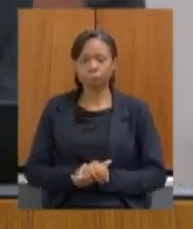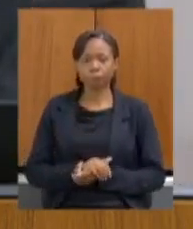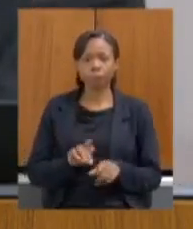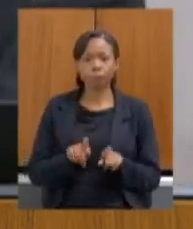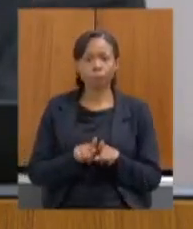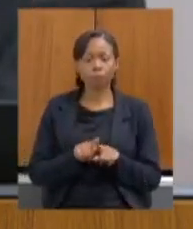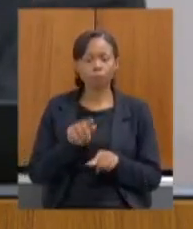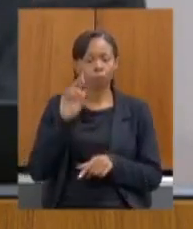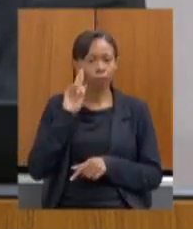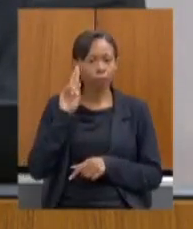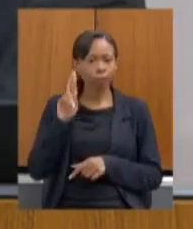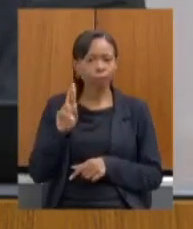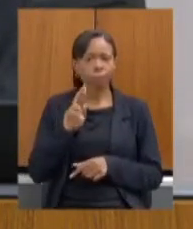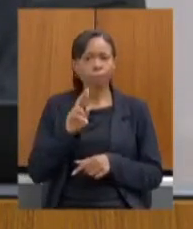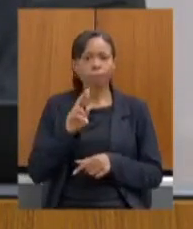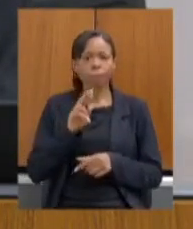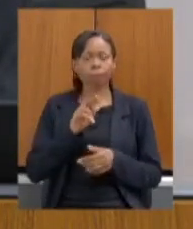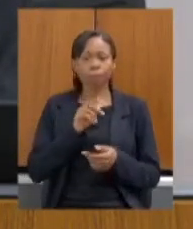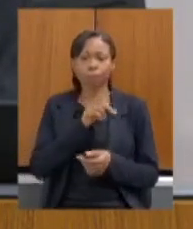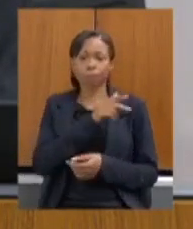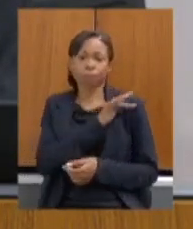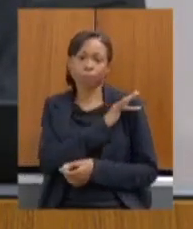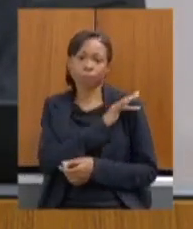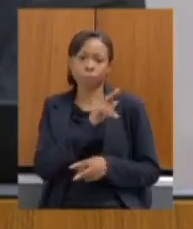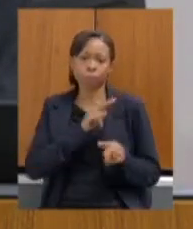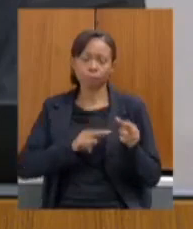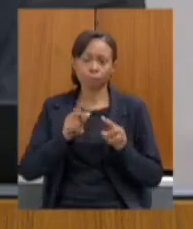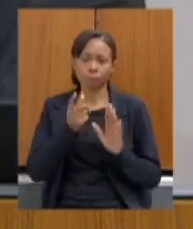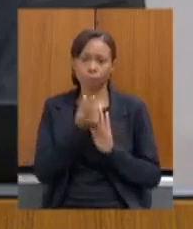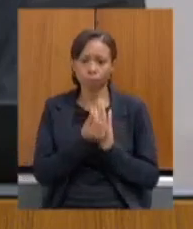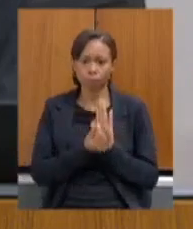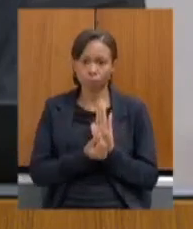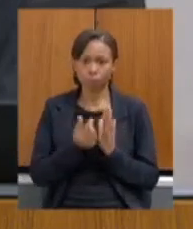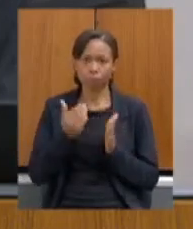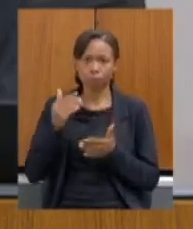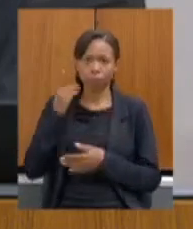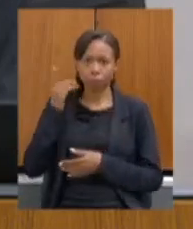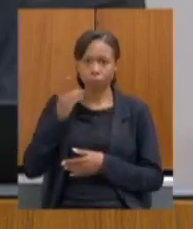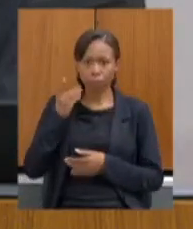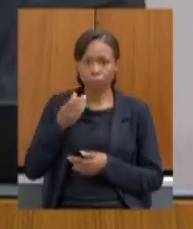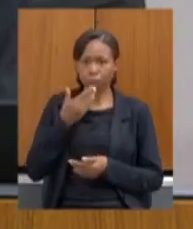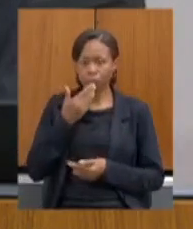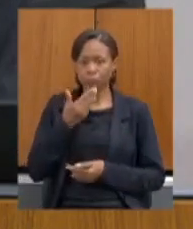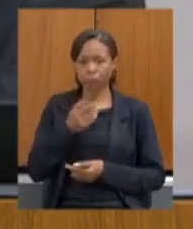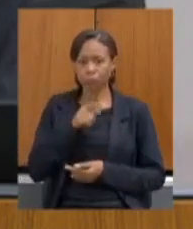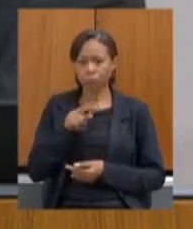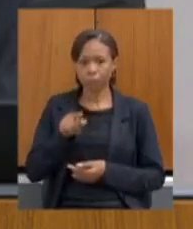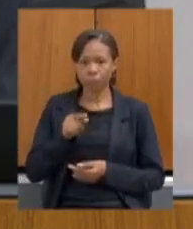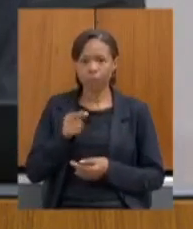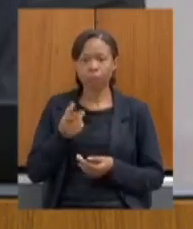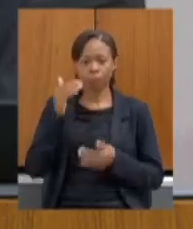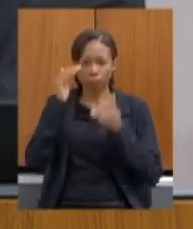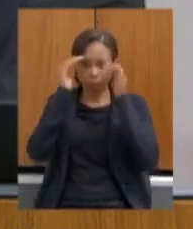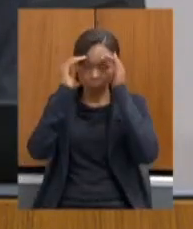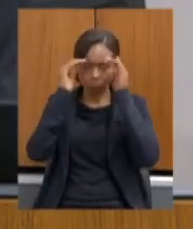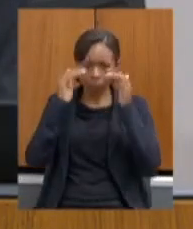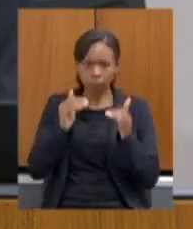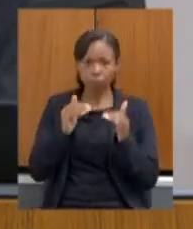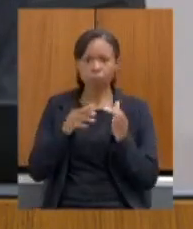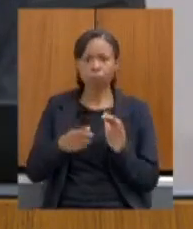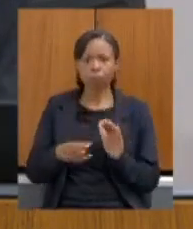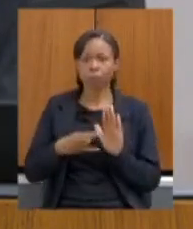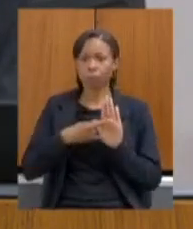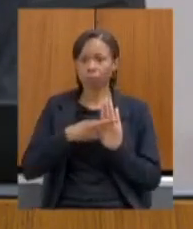Fiscalização Financeira e Orçamentária, deputada e o deputado que se subscreve requer da vossa excelência nos termos do artigo 103 para o terceiro alinhado do regimento